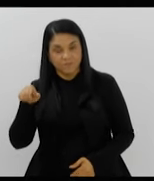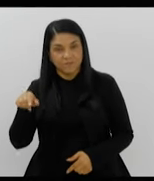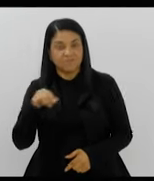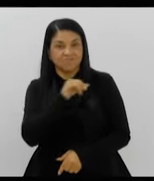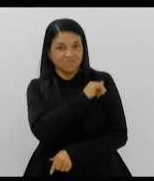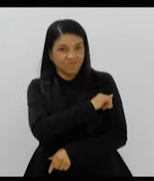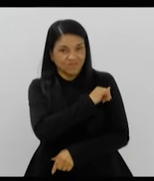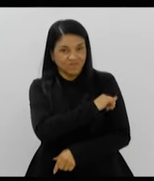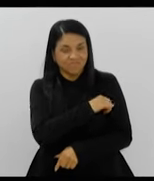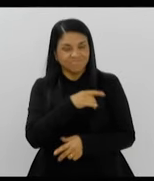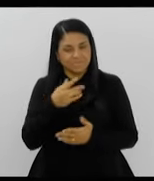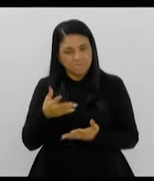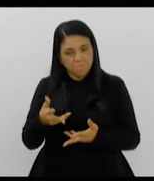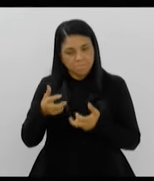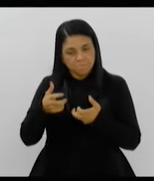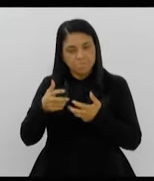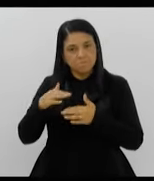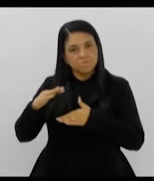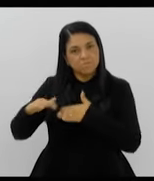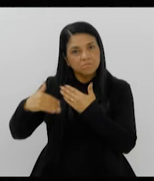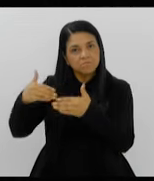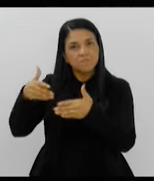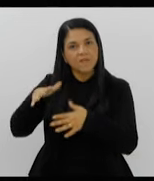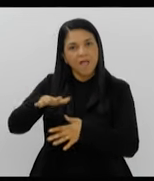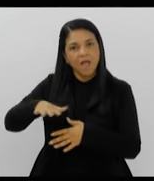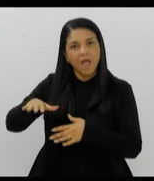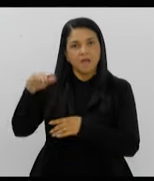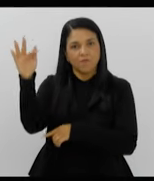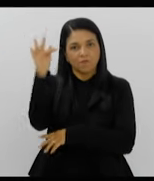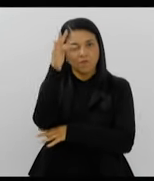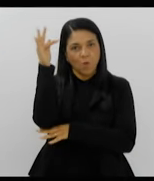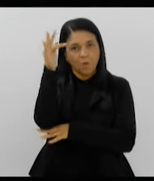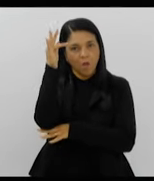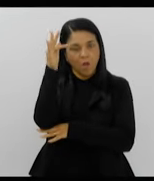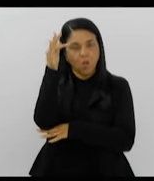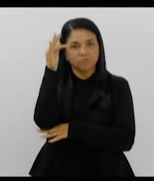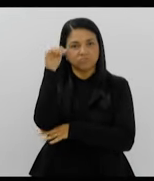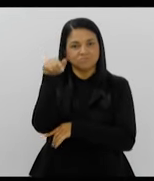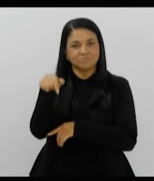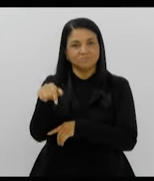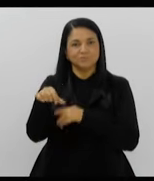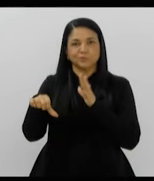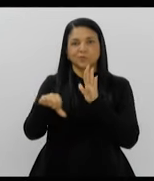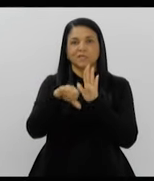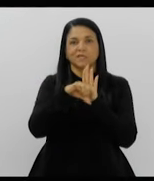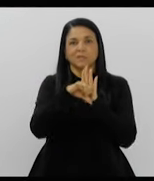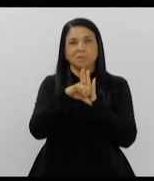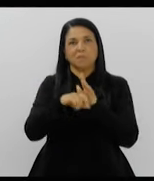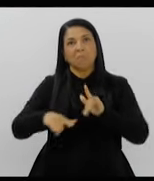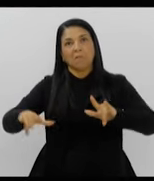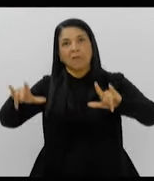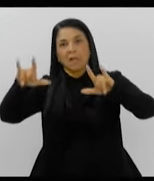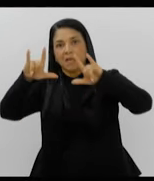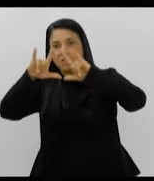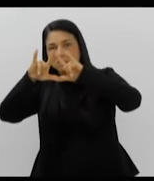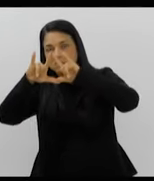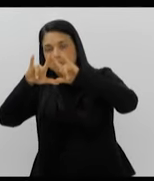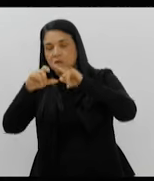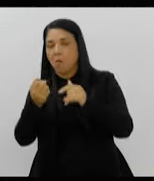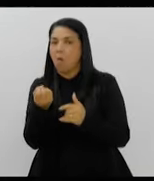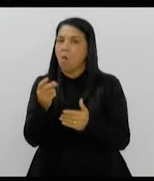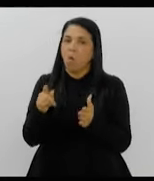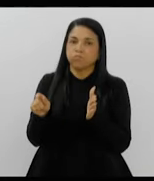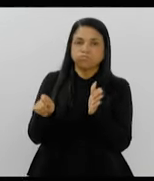houve um avanço nas áreas formais da criminalidade. Seja milícia, seja tráfico,